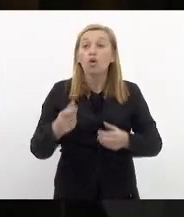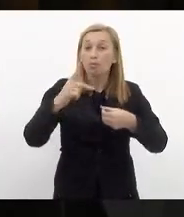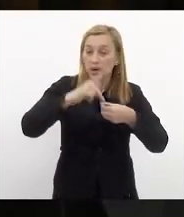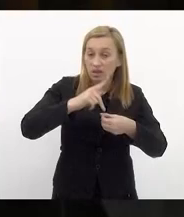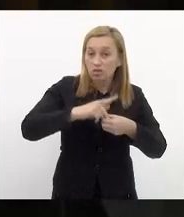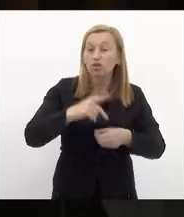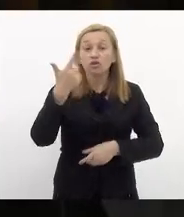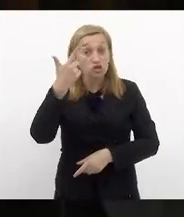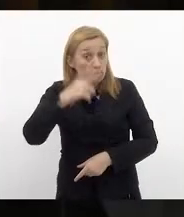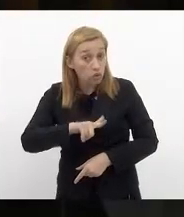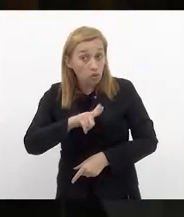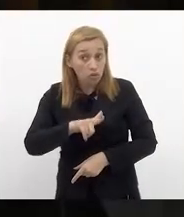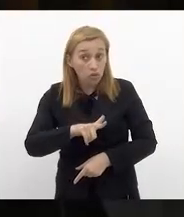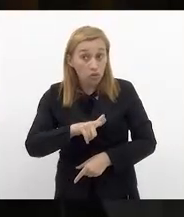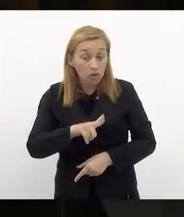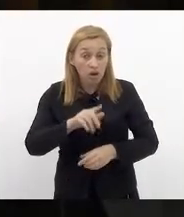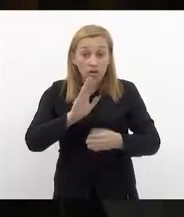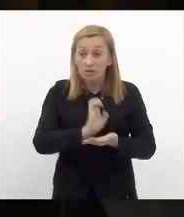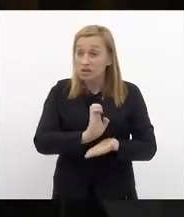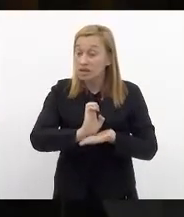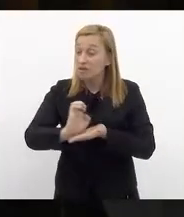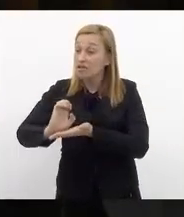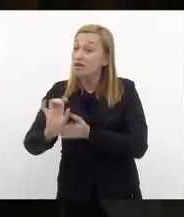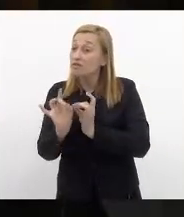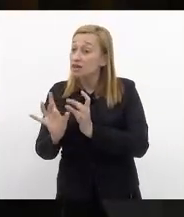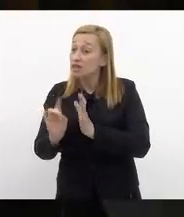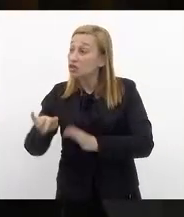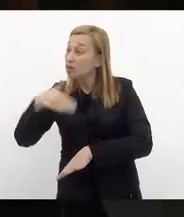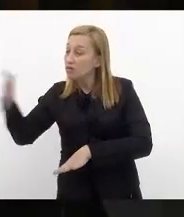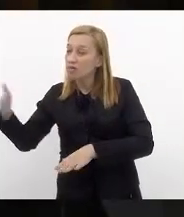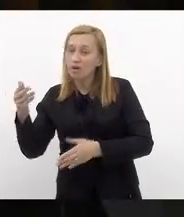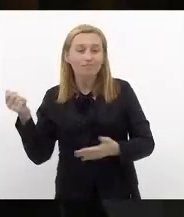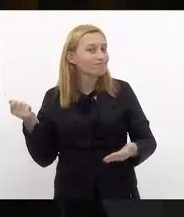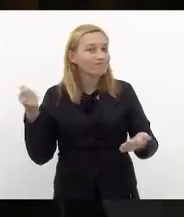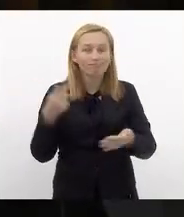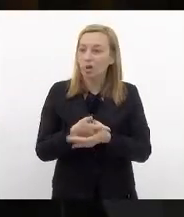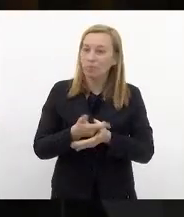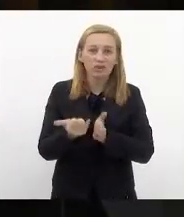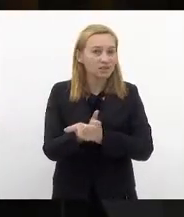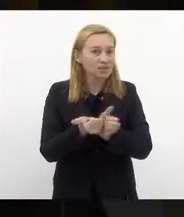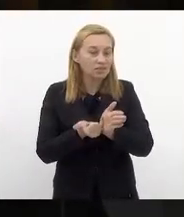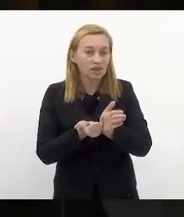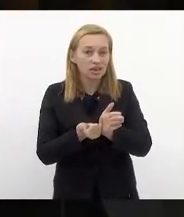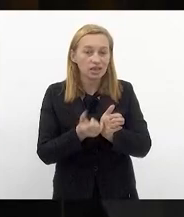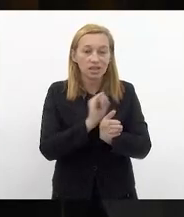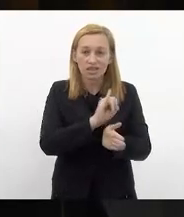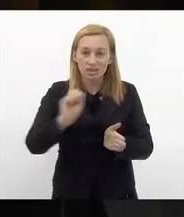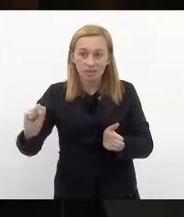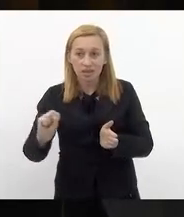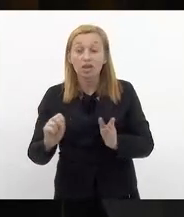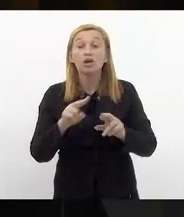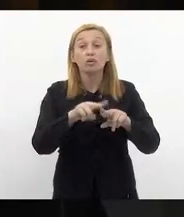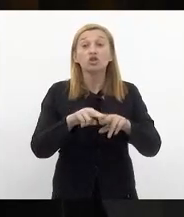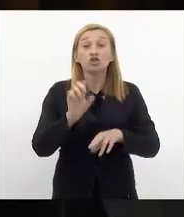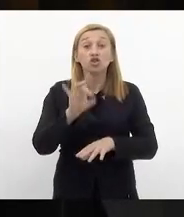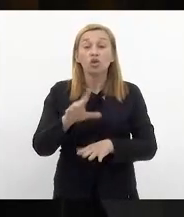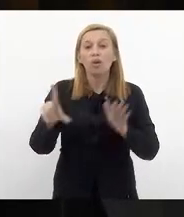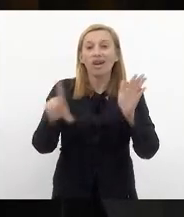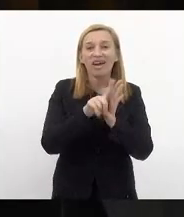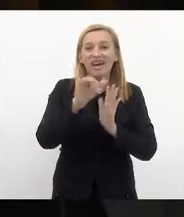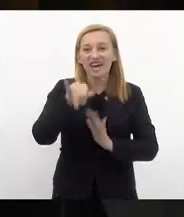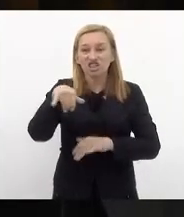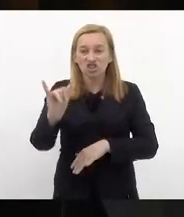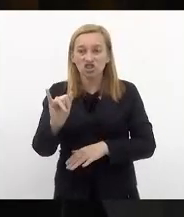mais uma vez, ao ser exportado, também não paga ICMS. Com isso, só com a Lei Candir,